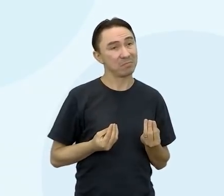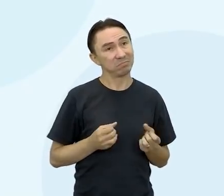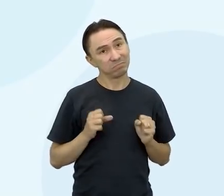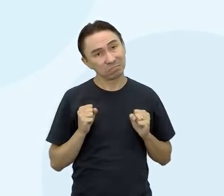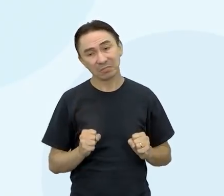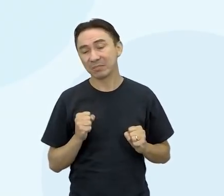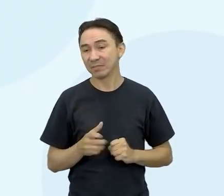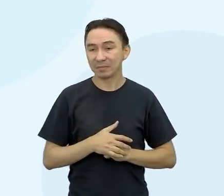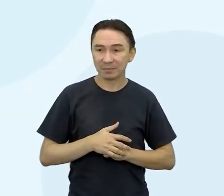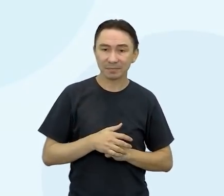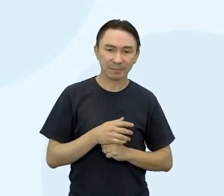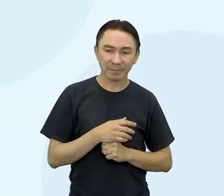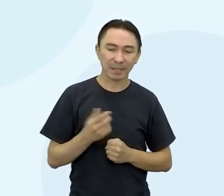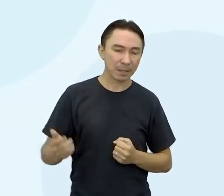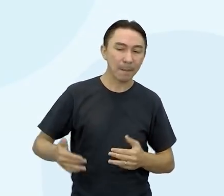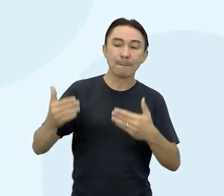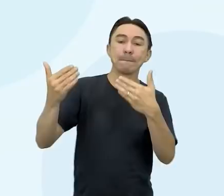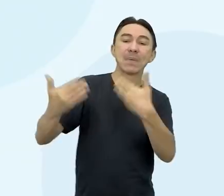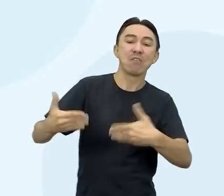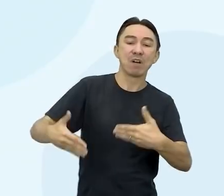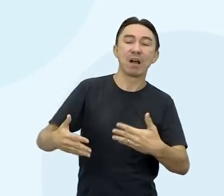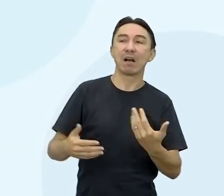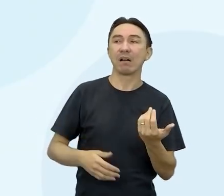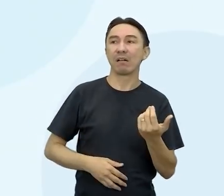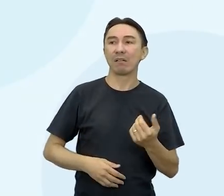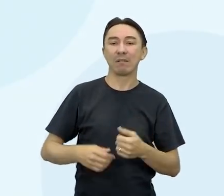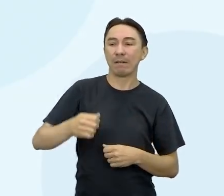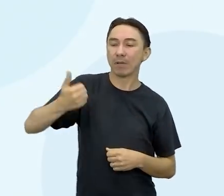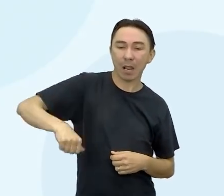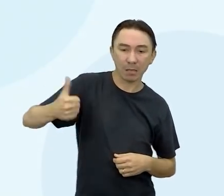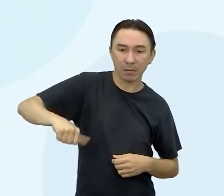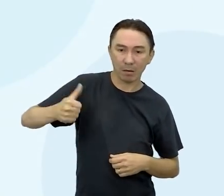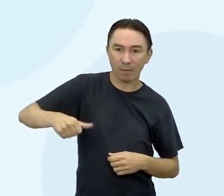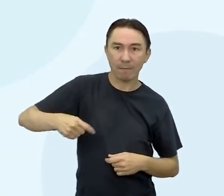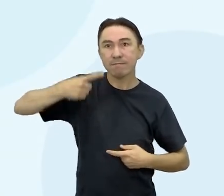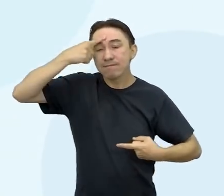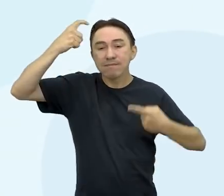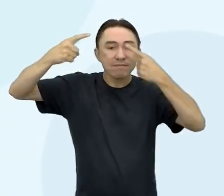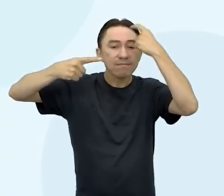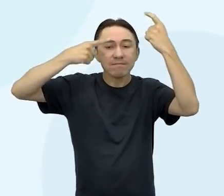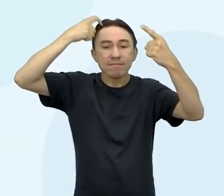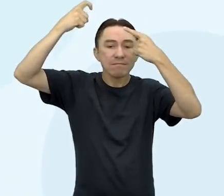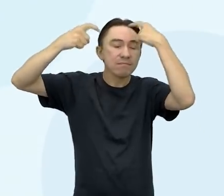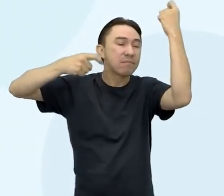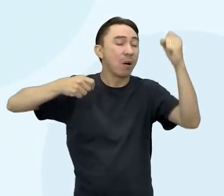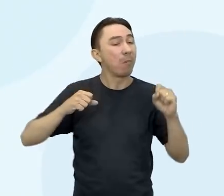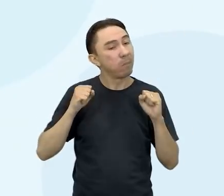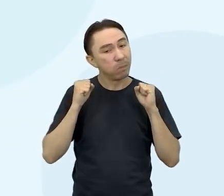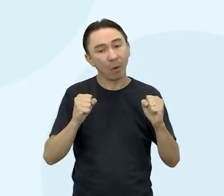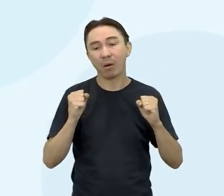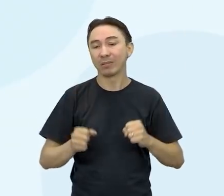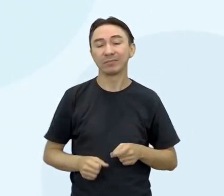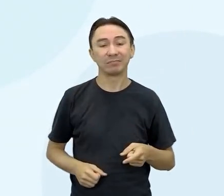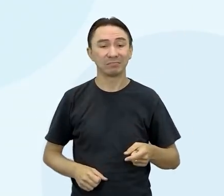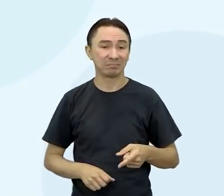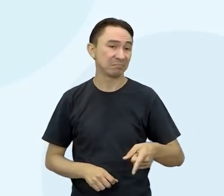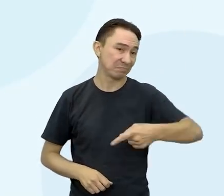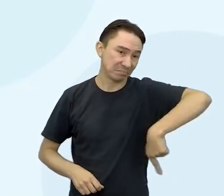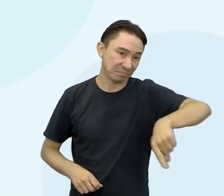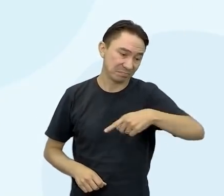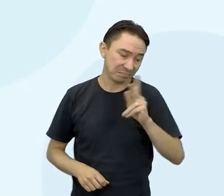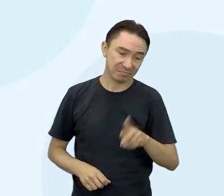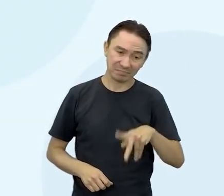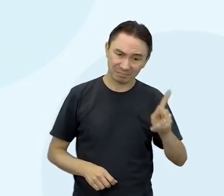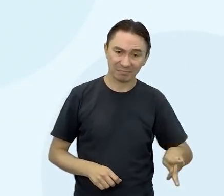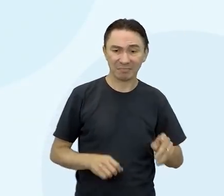criar avaliações internas, né? Nós, professores, já estamos acostumados, geralmente, no início do ano, a gente tem